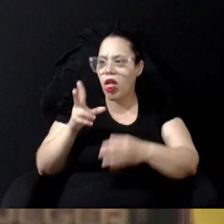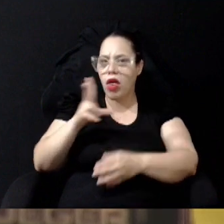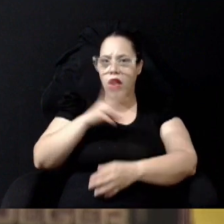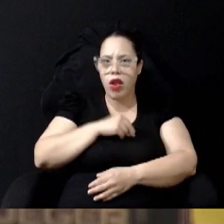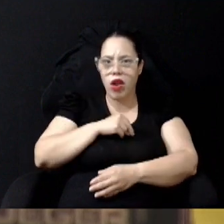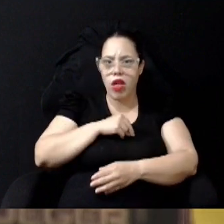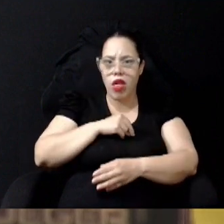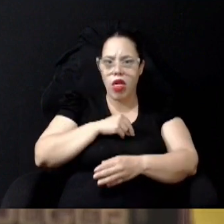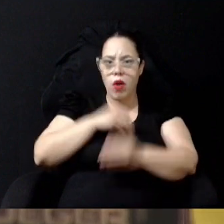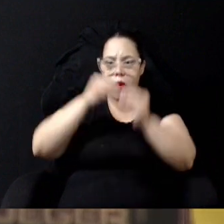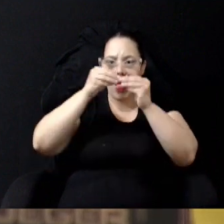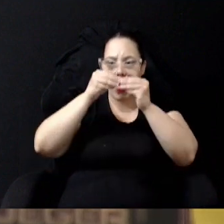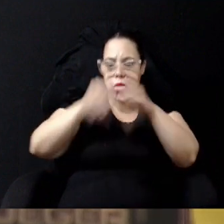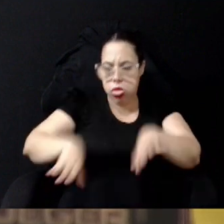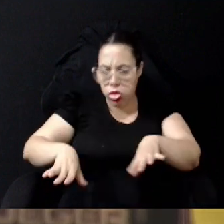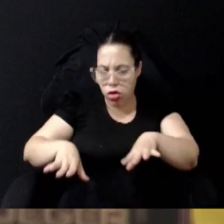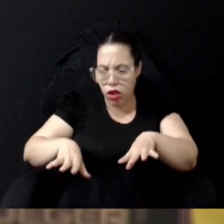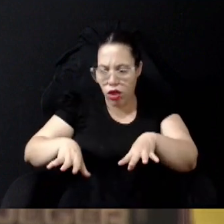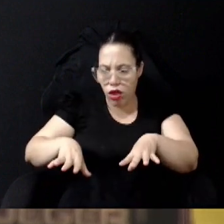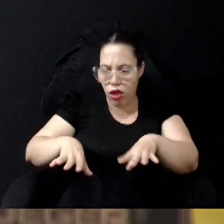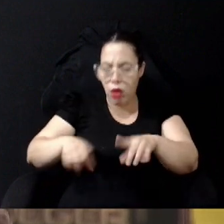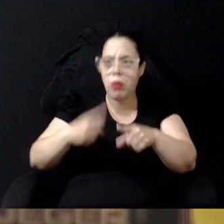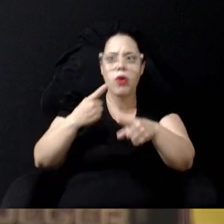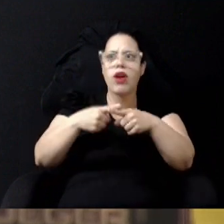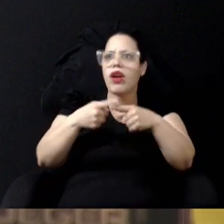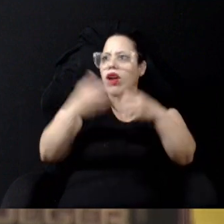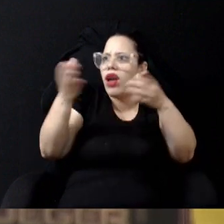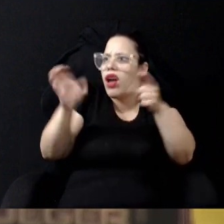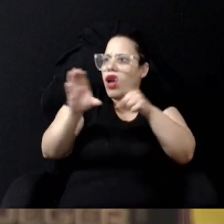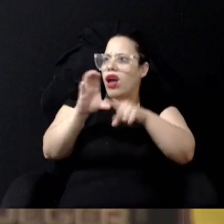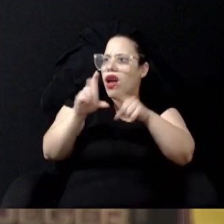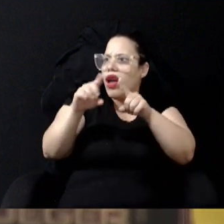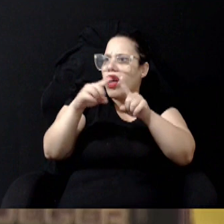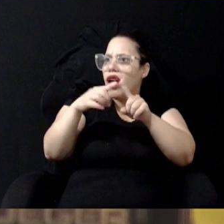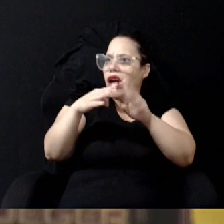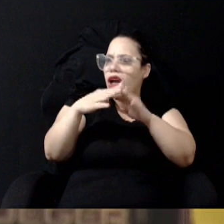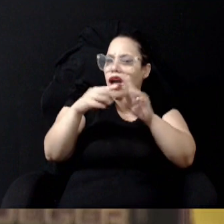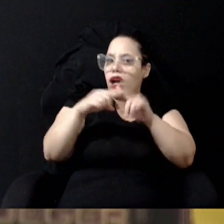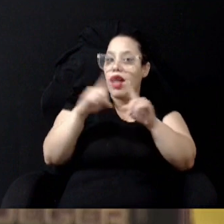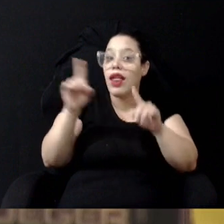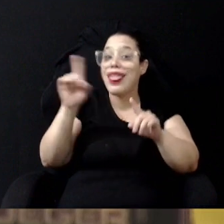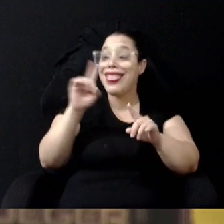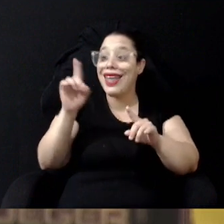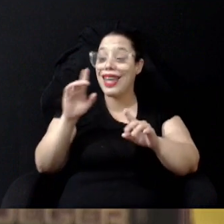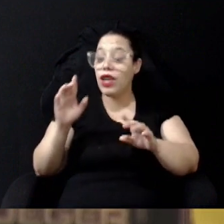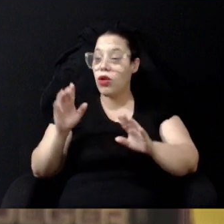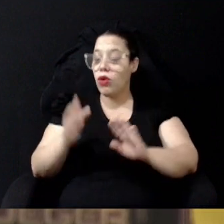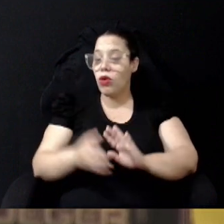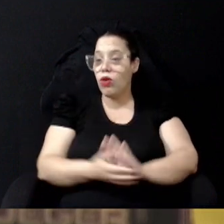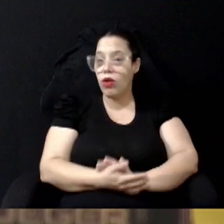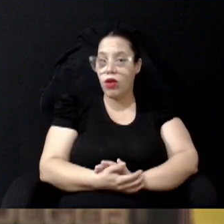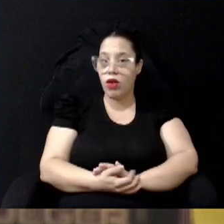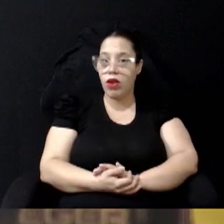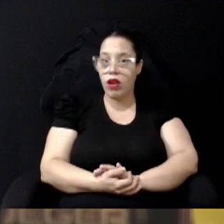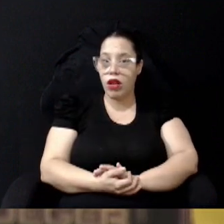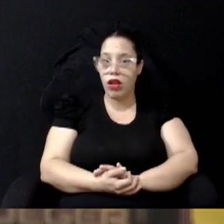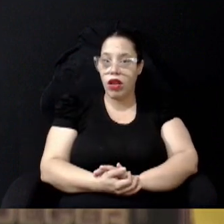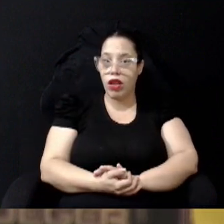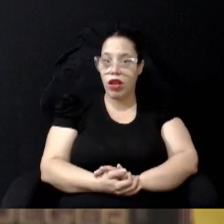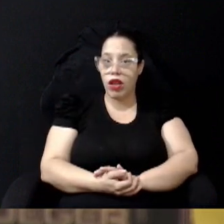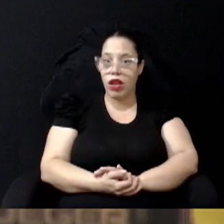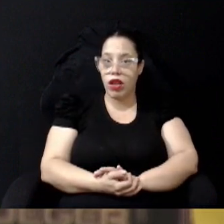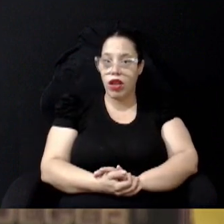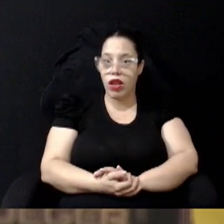demolir a catedral por quê?" Aí ela trouxe um monte de volume, eu falei: "Nossa, se eu soubesse, tinha pedido uma outra coisa de menor, uns